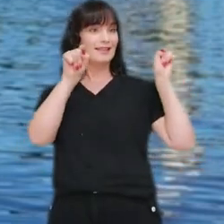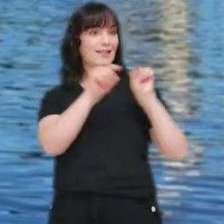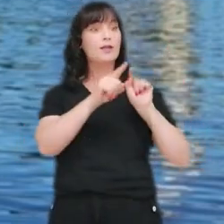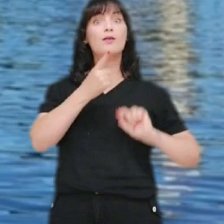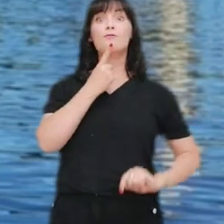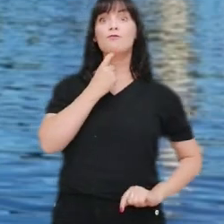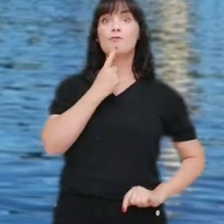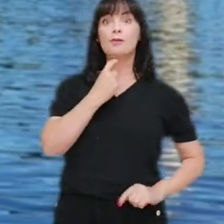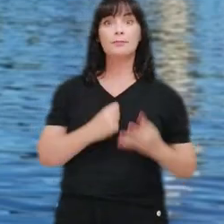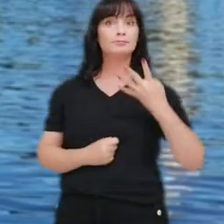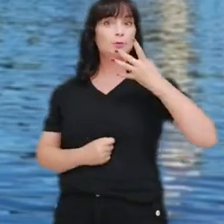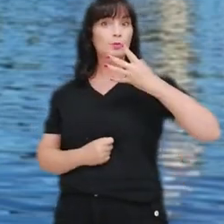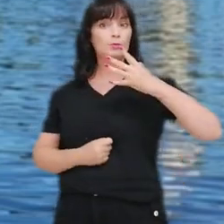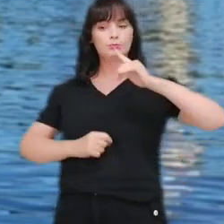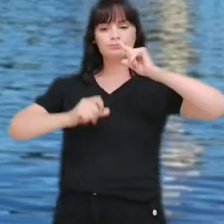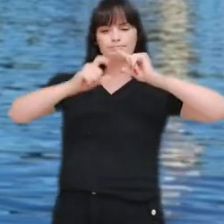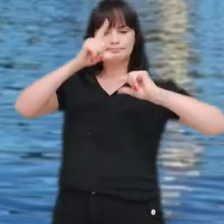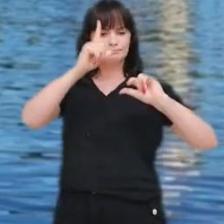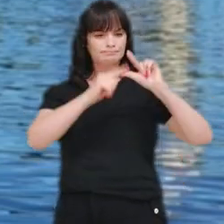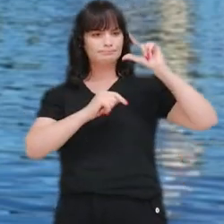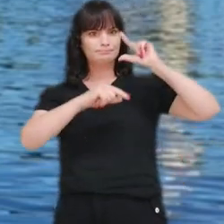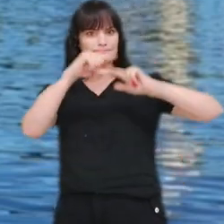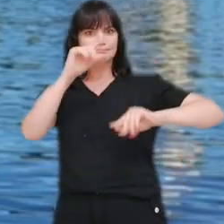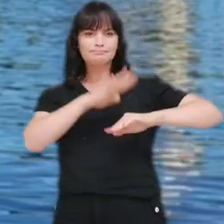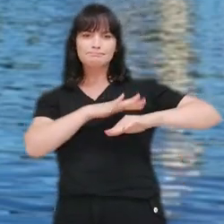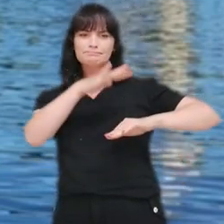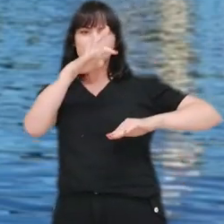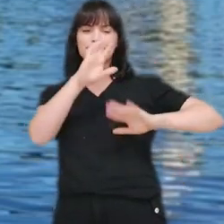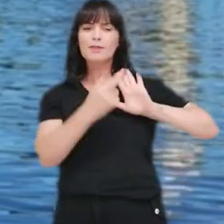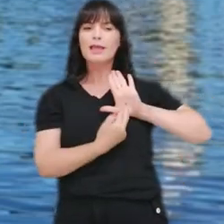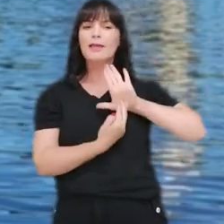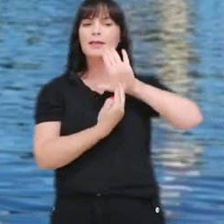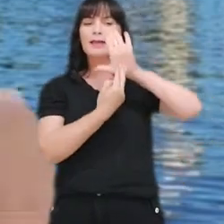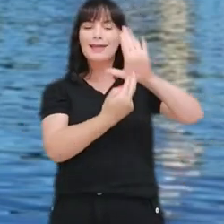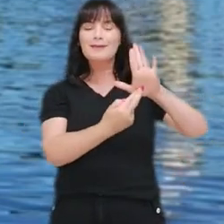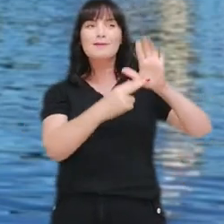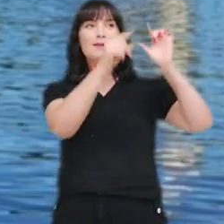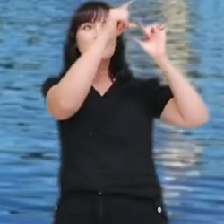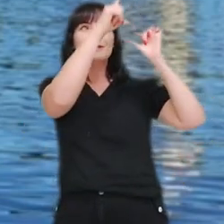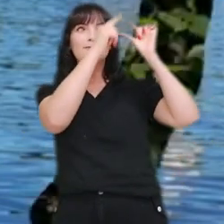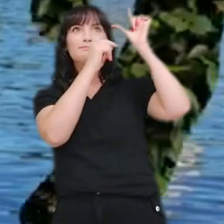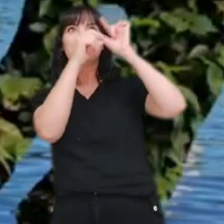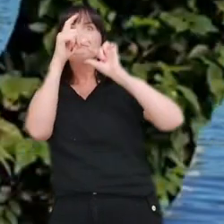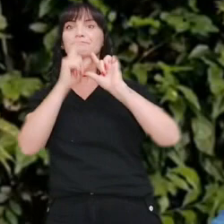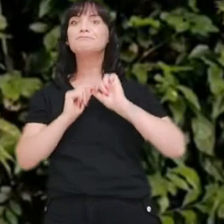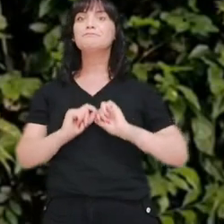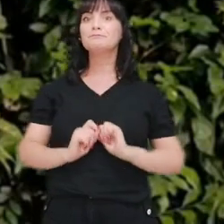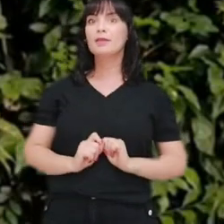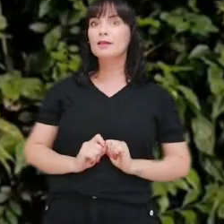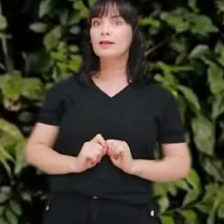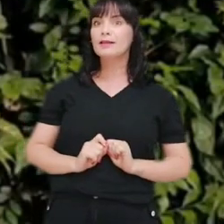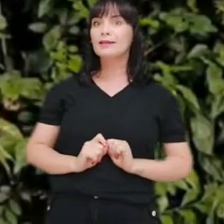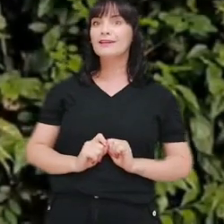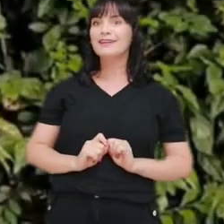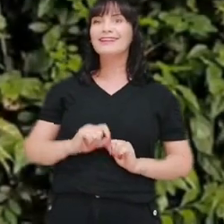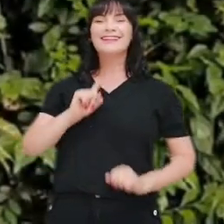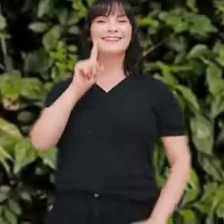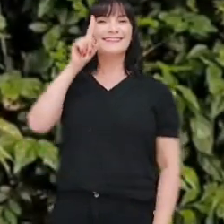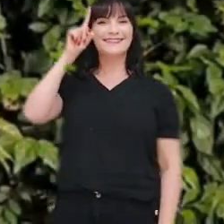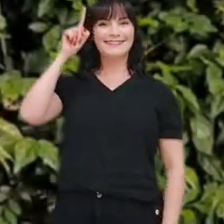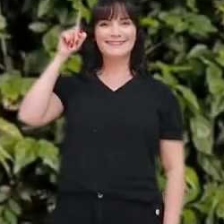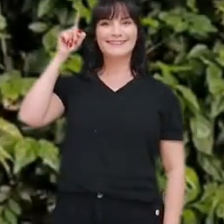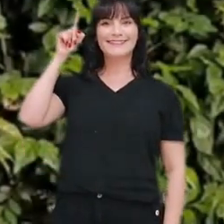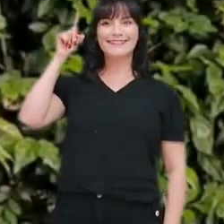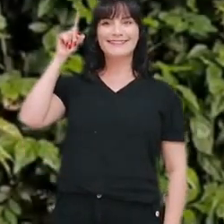que tem 4 estrelas pratas representando o Cruzeiro do Sul. It's very